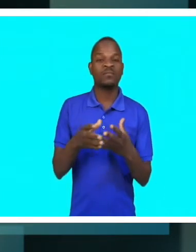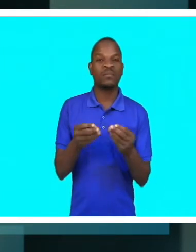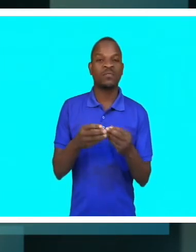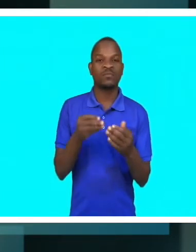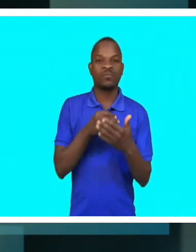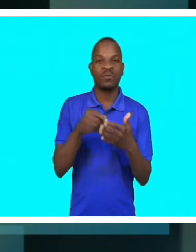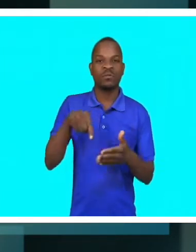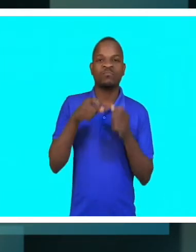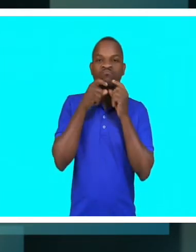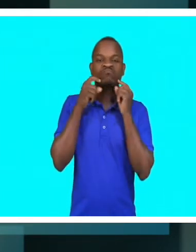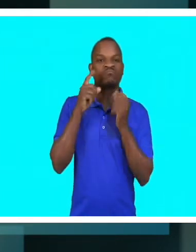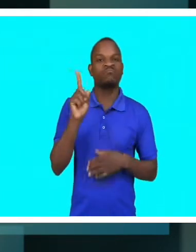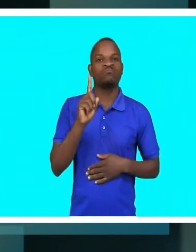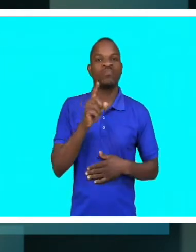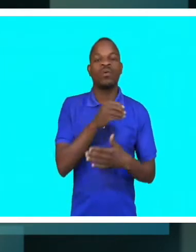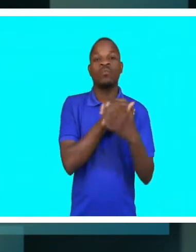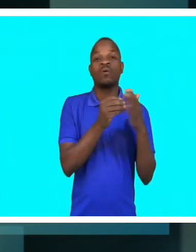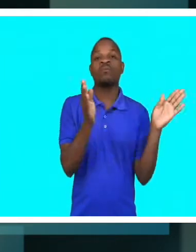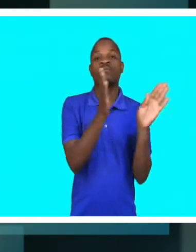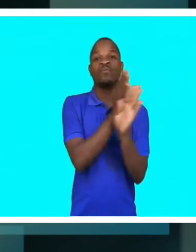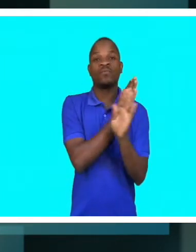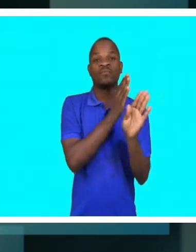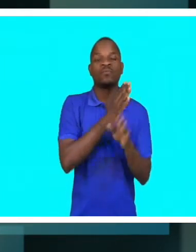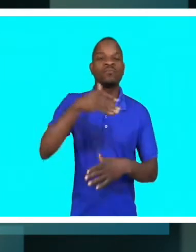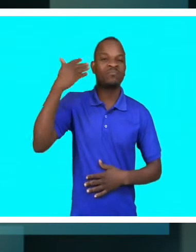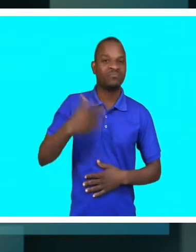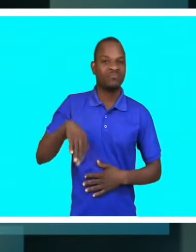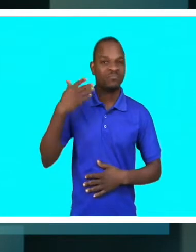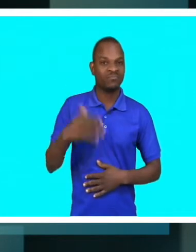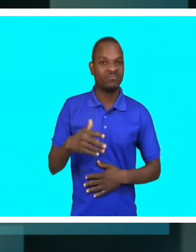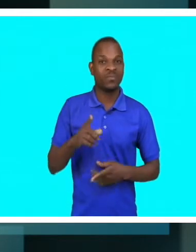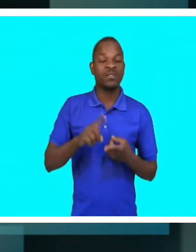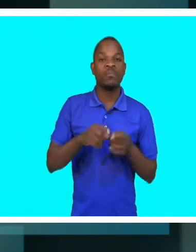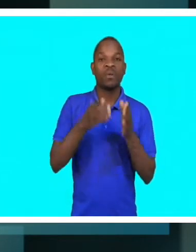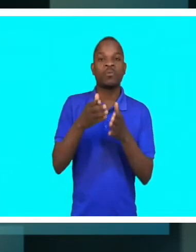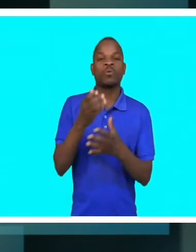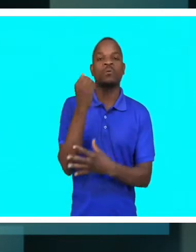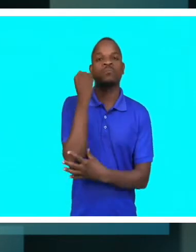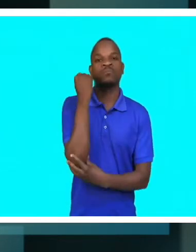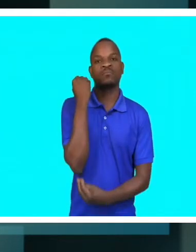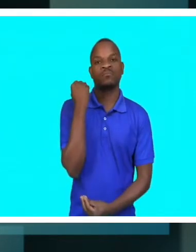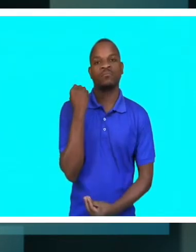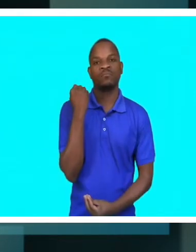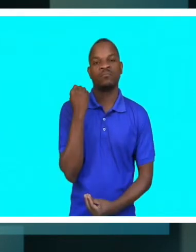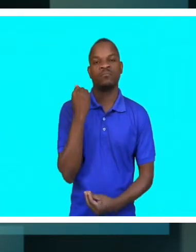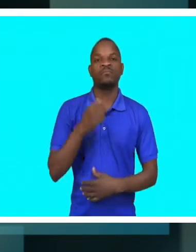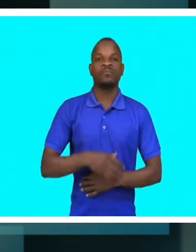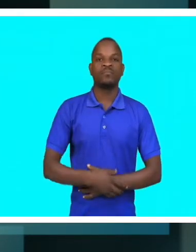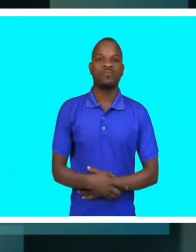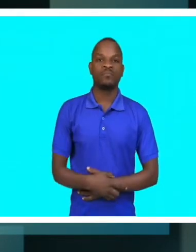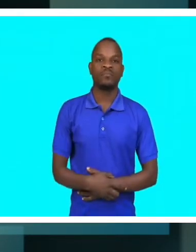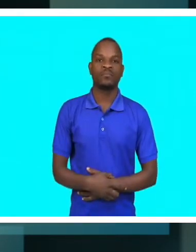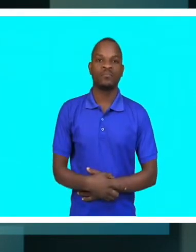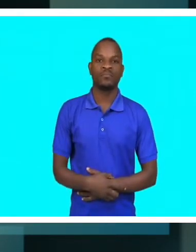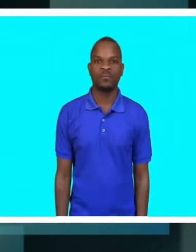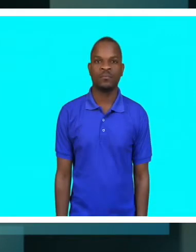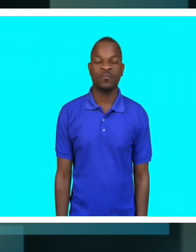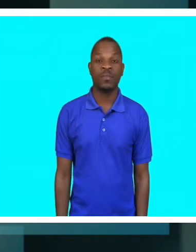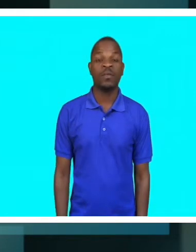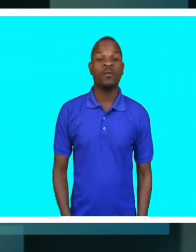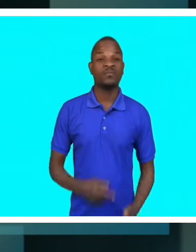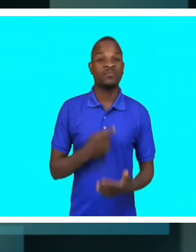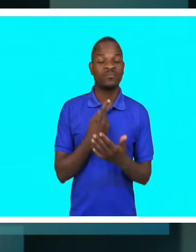as bengalas brancas não compramos cá, mas é, mandamos vir de fora e são caras. E nem toda a gente tem possibilidade de ter.